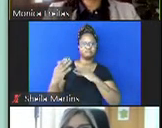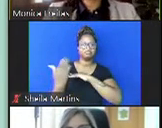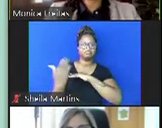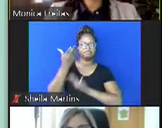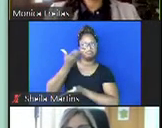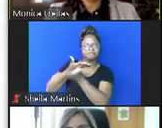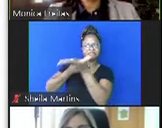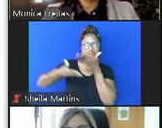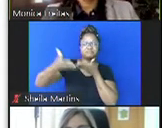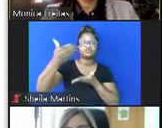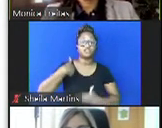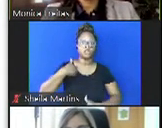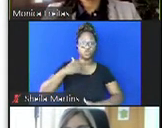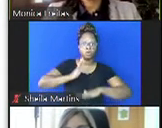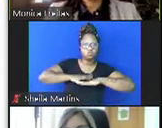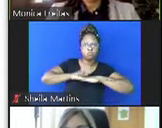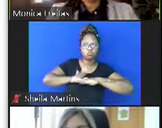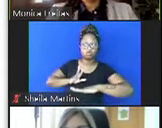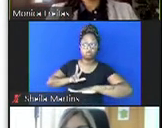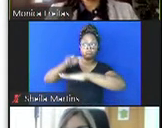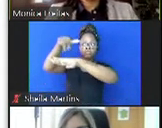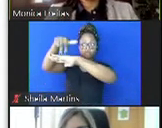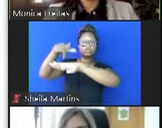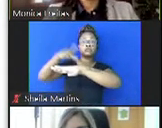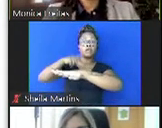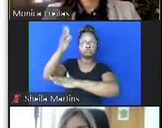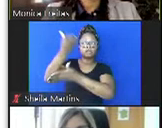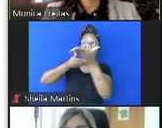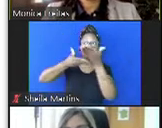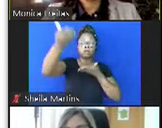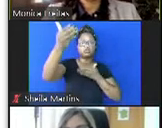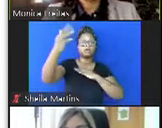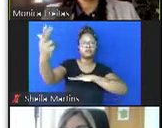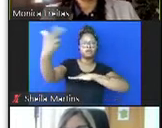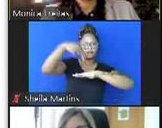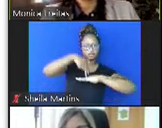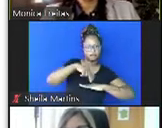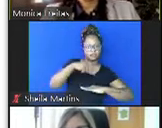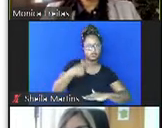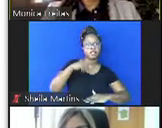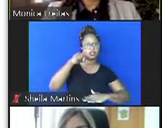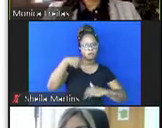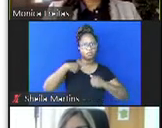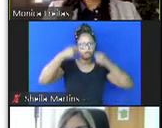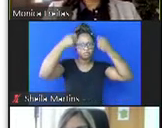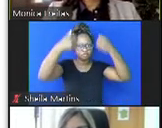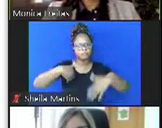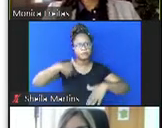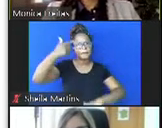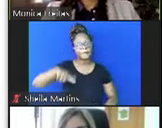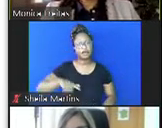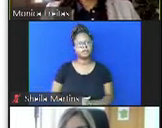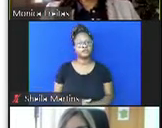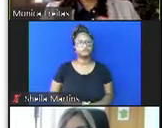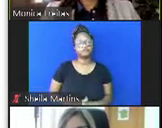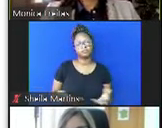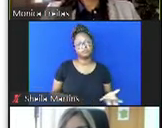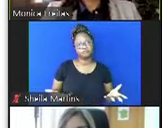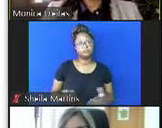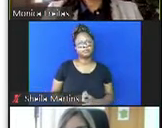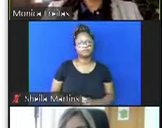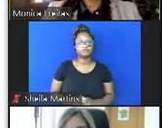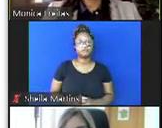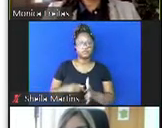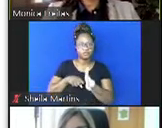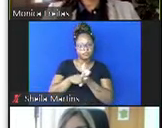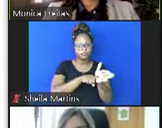eu fui para a Alemanha, também aconteceu a mesma coisa, eu posso depois discutir isso um pouquinho com vocês. Bom, então, o